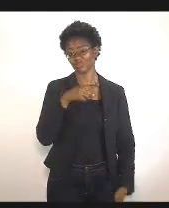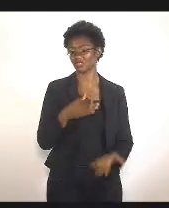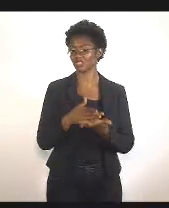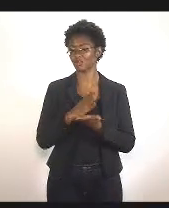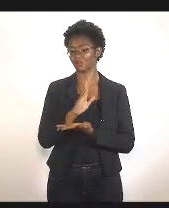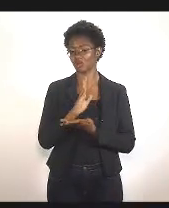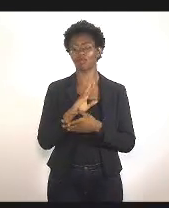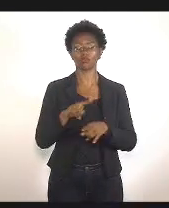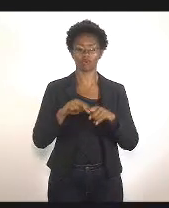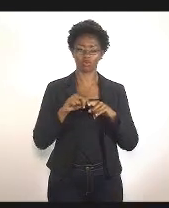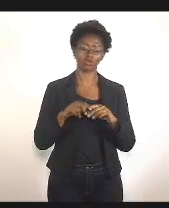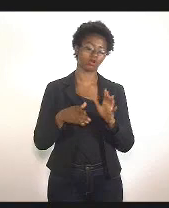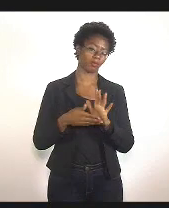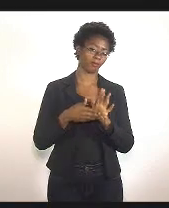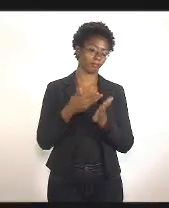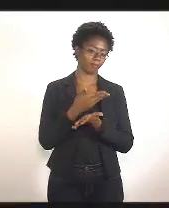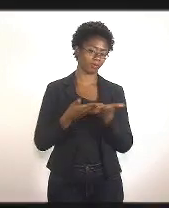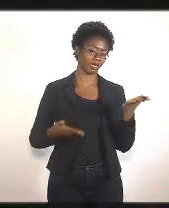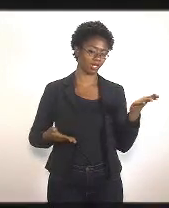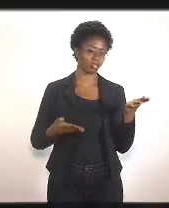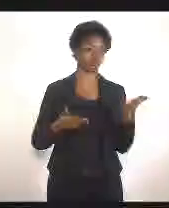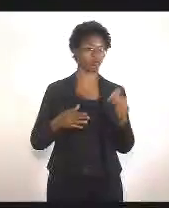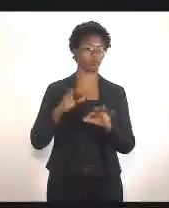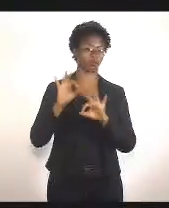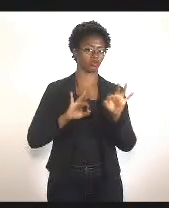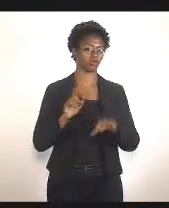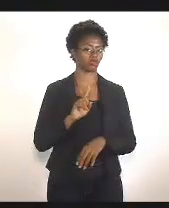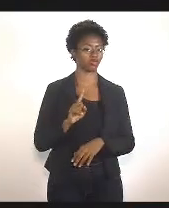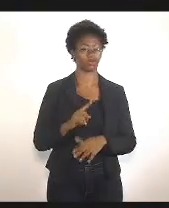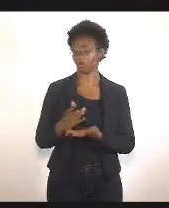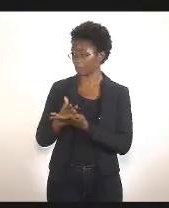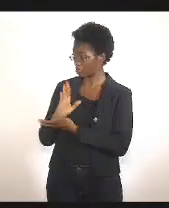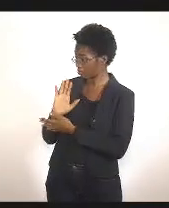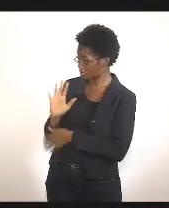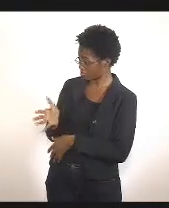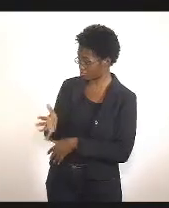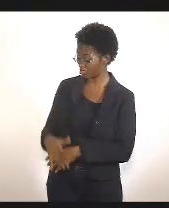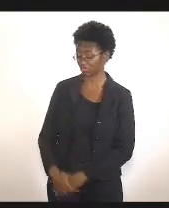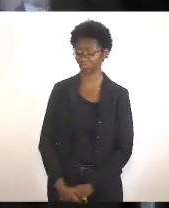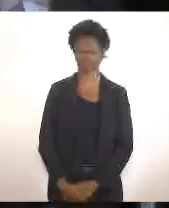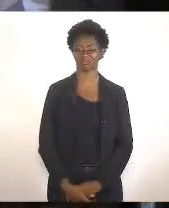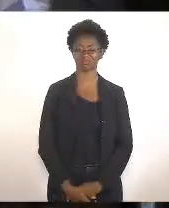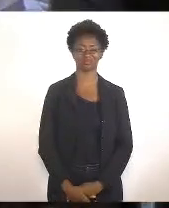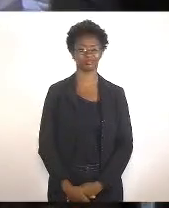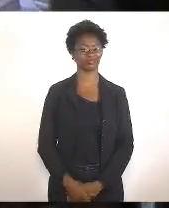não descaracterize o projeto. Vamos aprová-la. Dá aí um... Obrigado. Em discussão, não havendo...